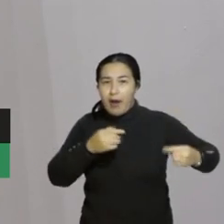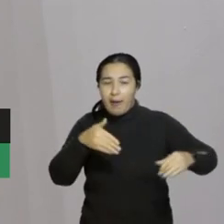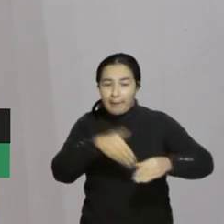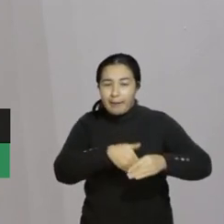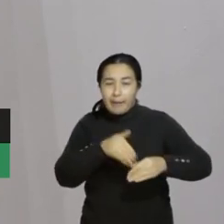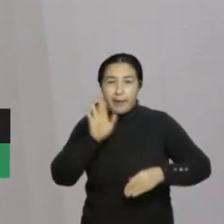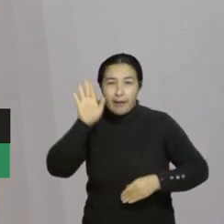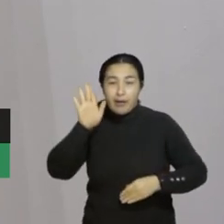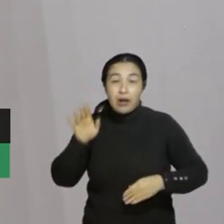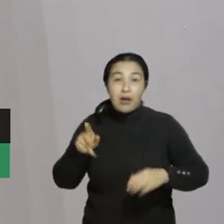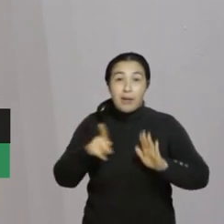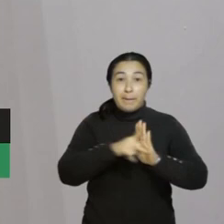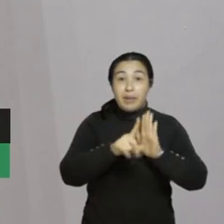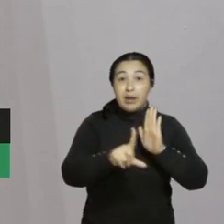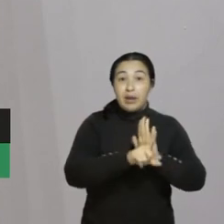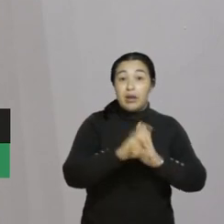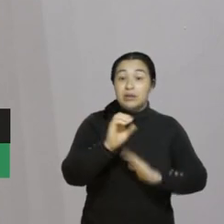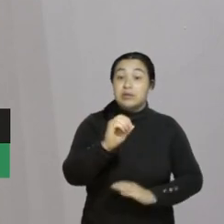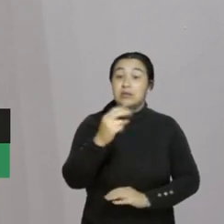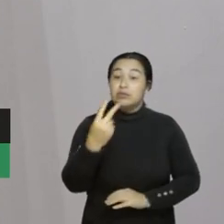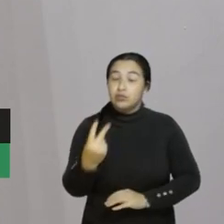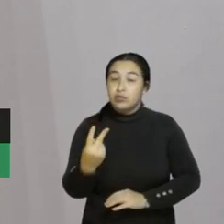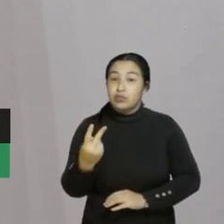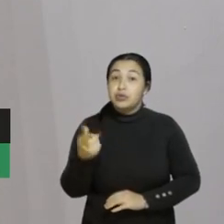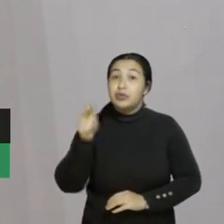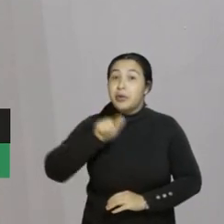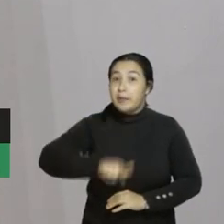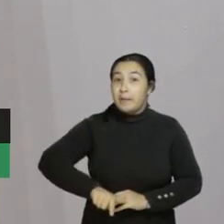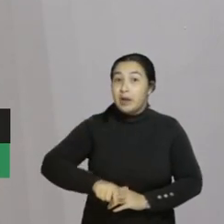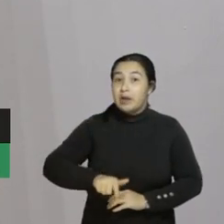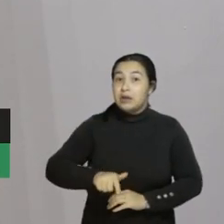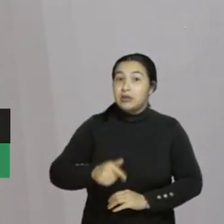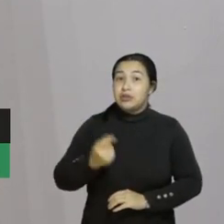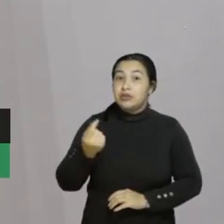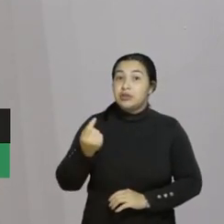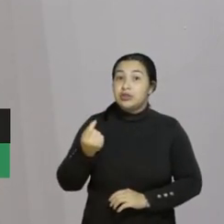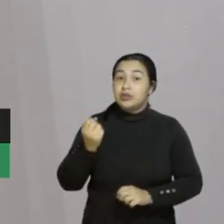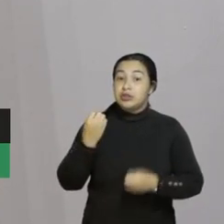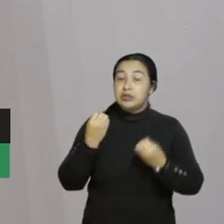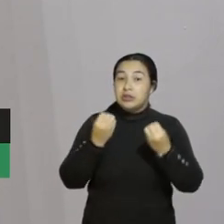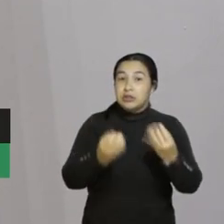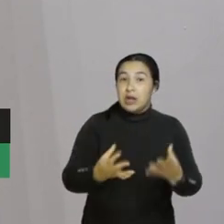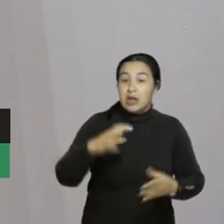O PL 02, gratificação de R$ 9.000.